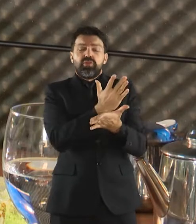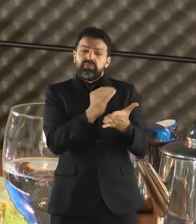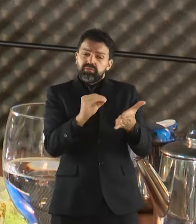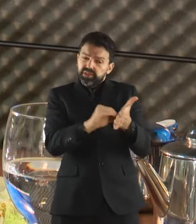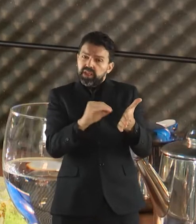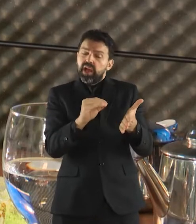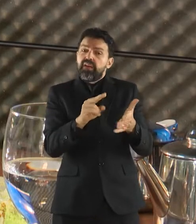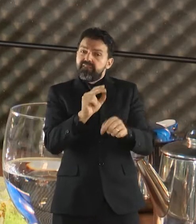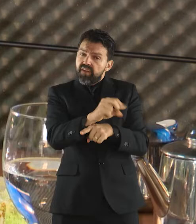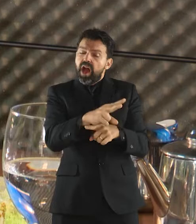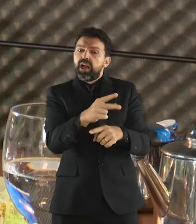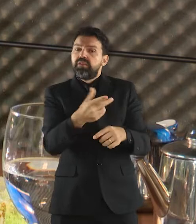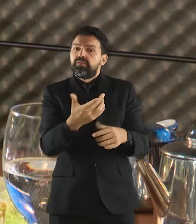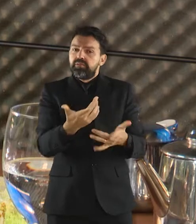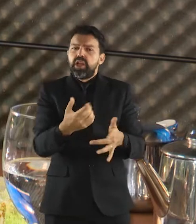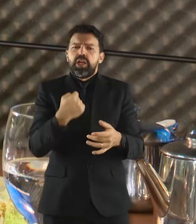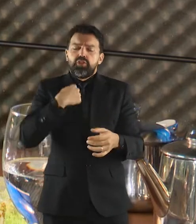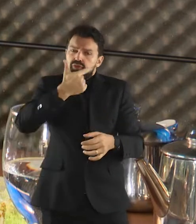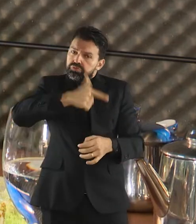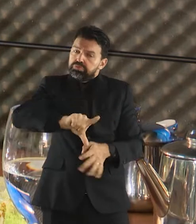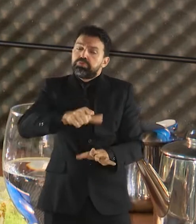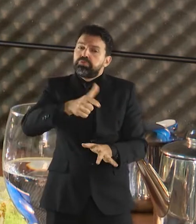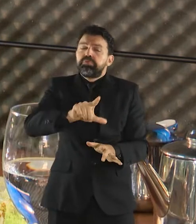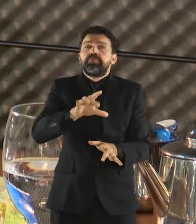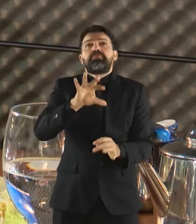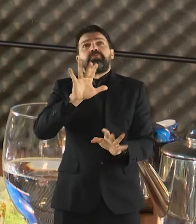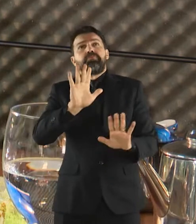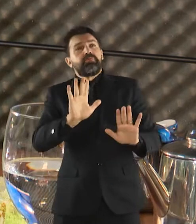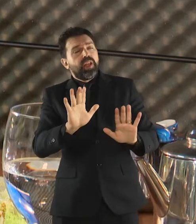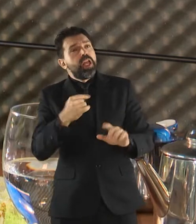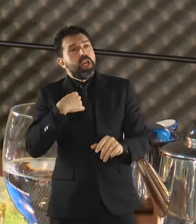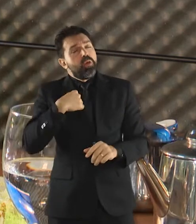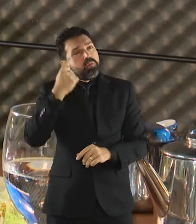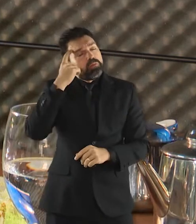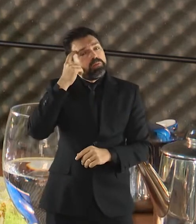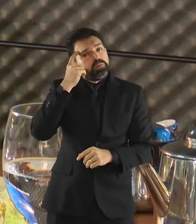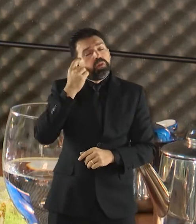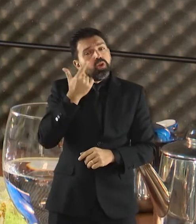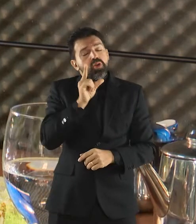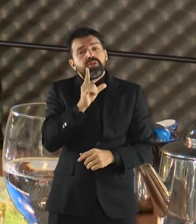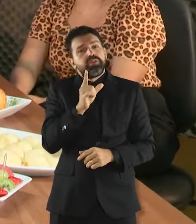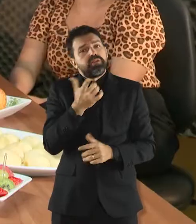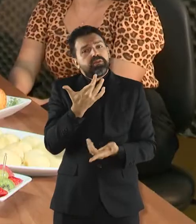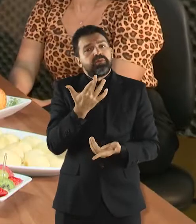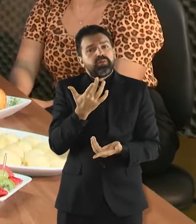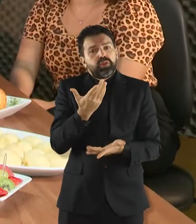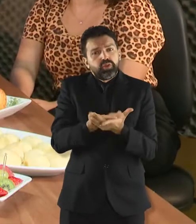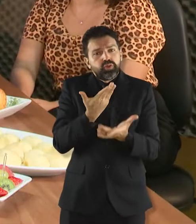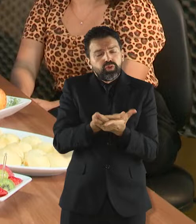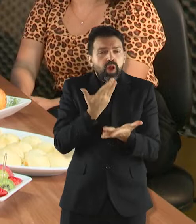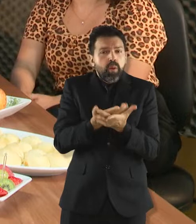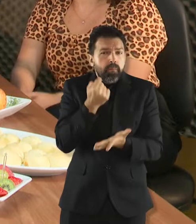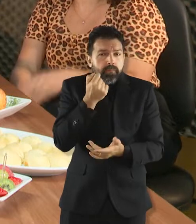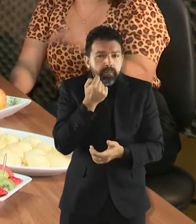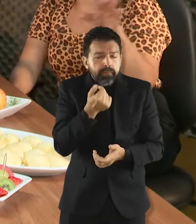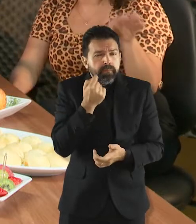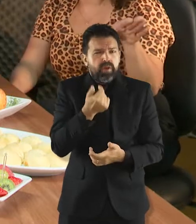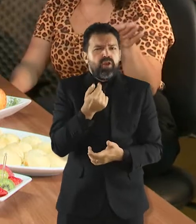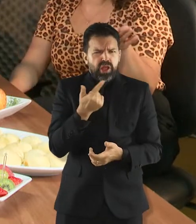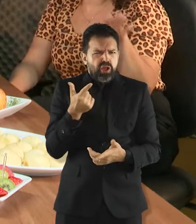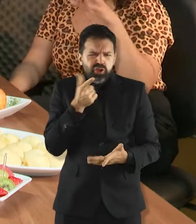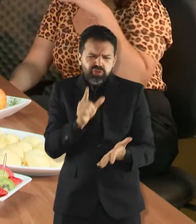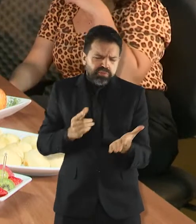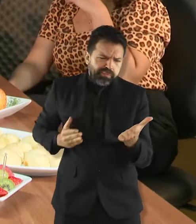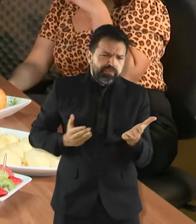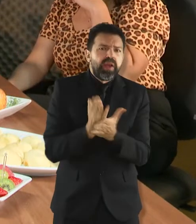ali. Aí eu, de novo, eu disse, eu acho que eu dou para isso aqui, sabe? Eu acho que se eu estudar um pouquinho, eu consigo.